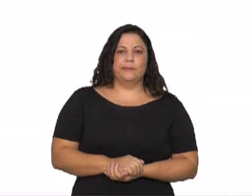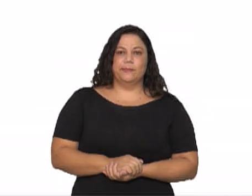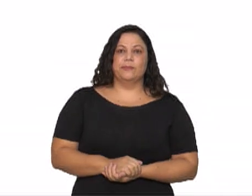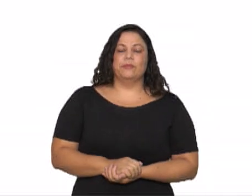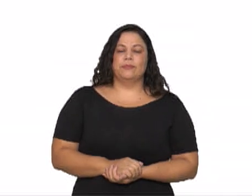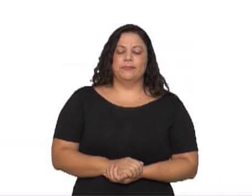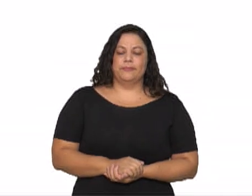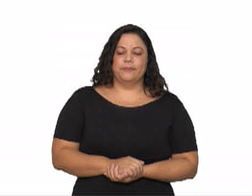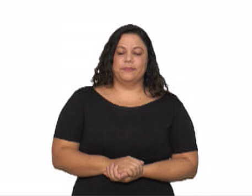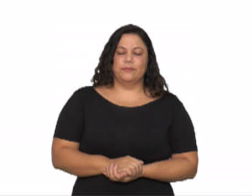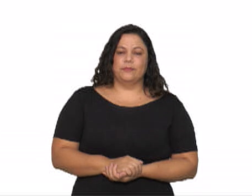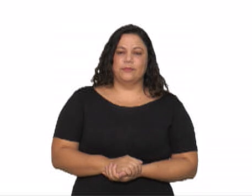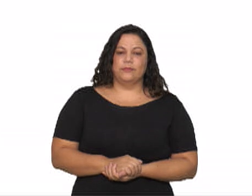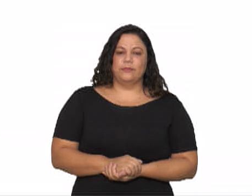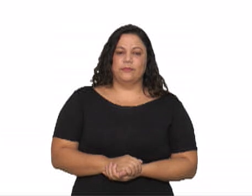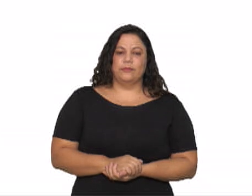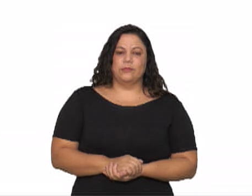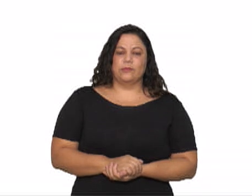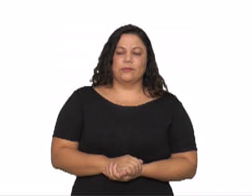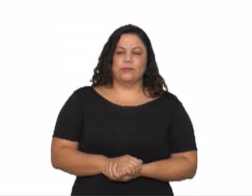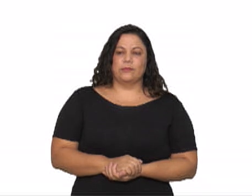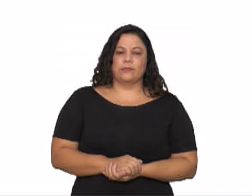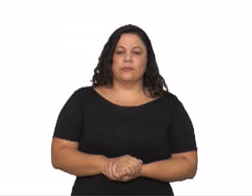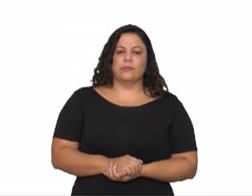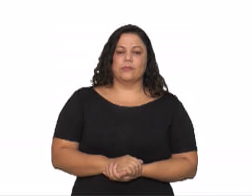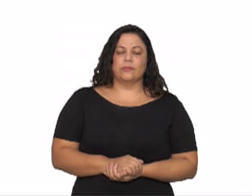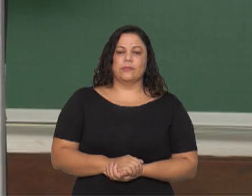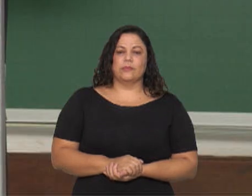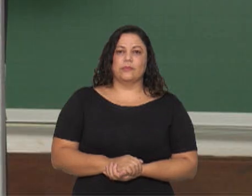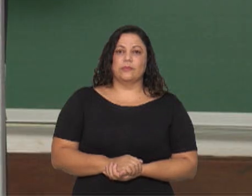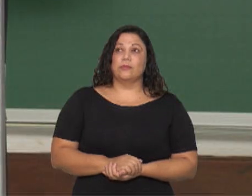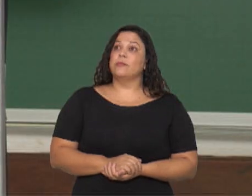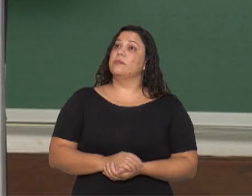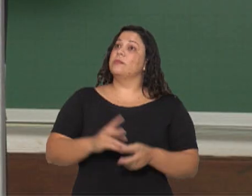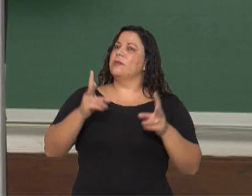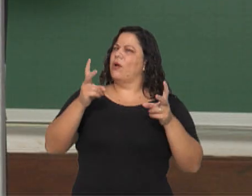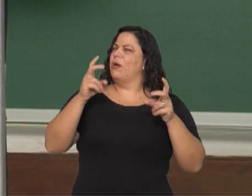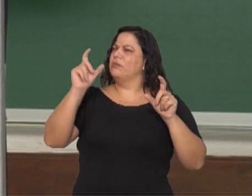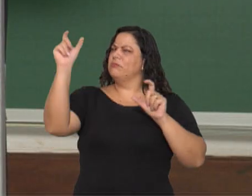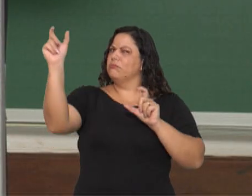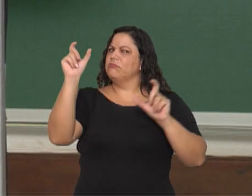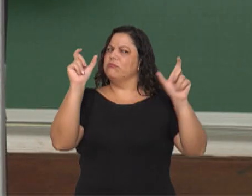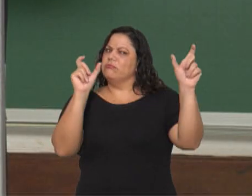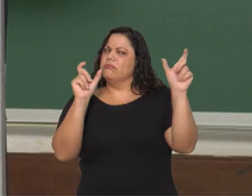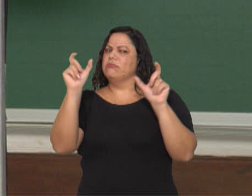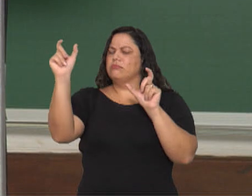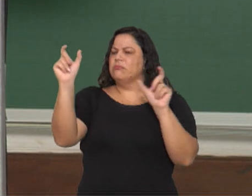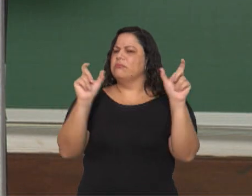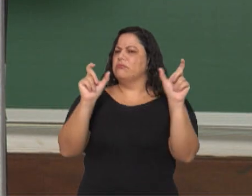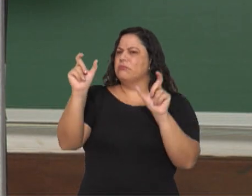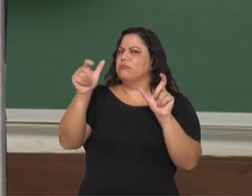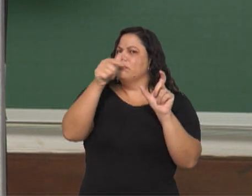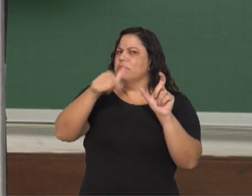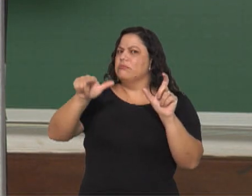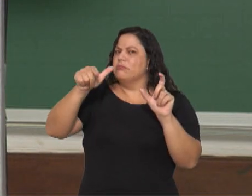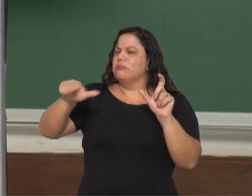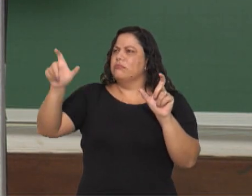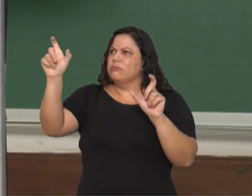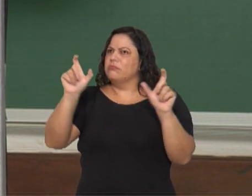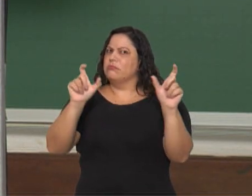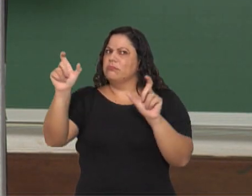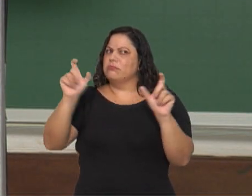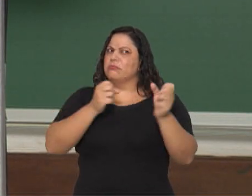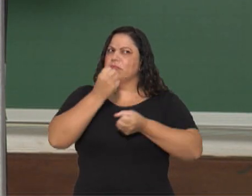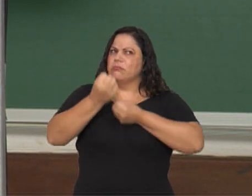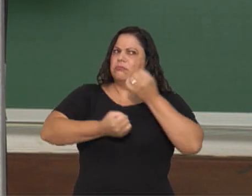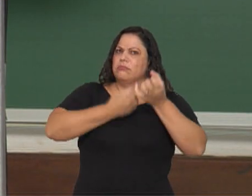tempo temporalmente, solo para o tempo passar. Olha que tem palavras que se repetem, expressões que se repetem. E lembrando